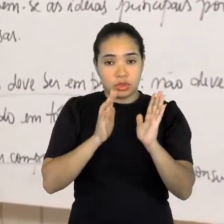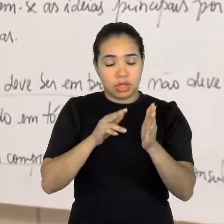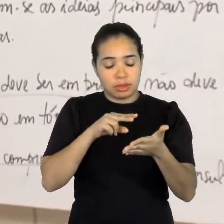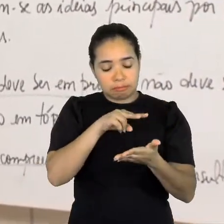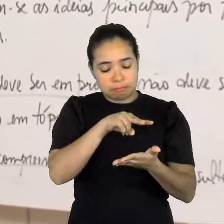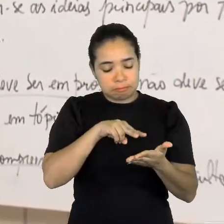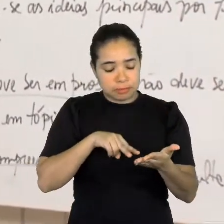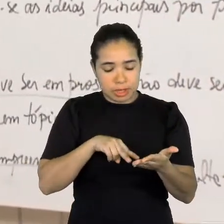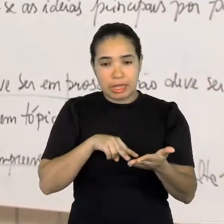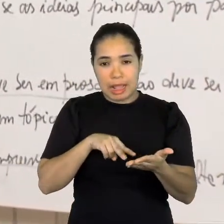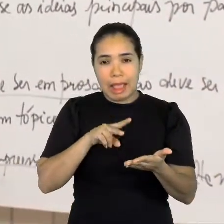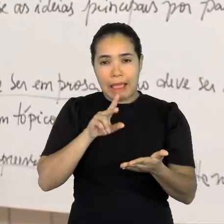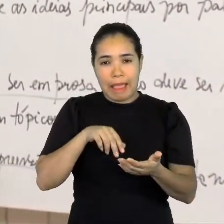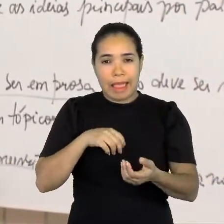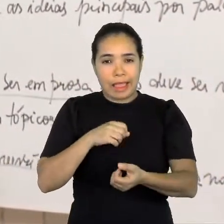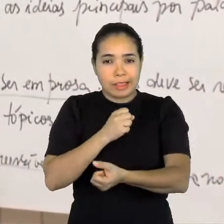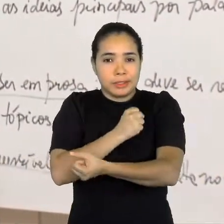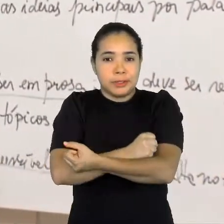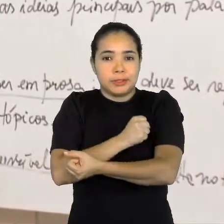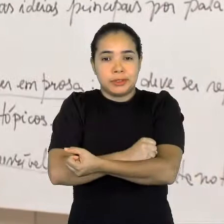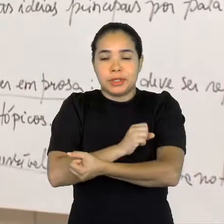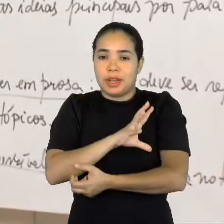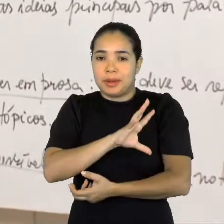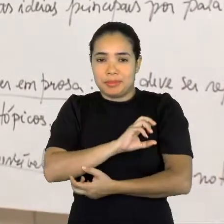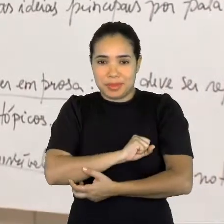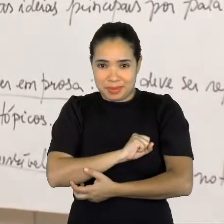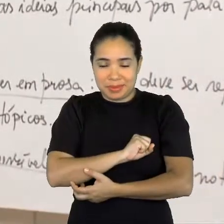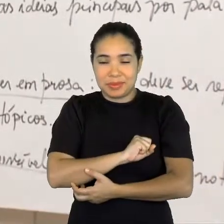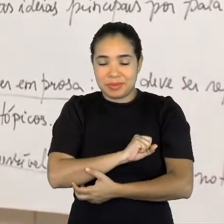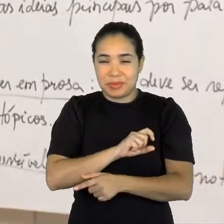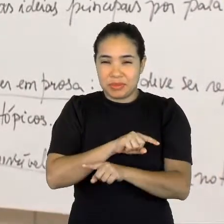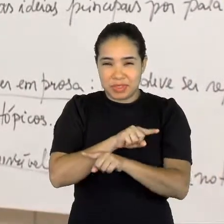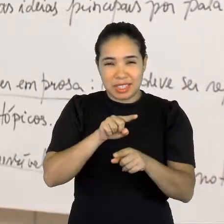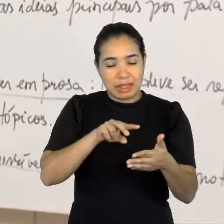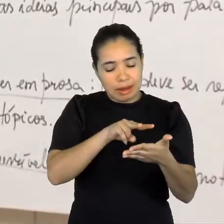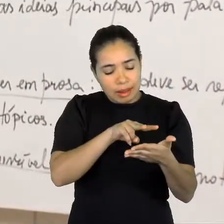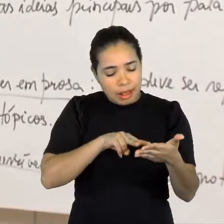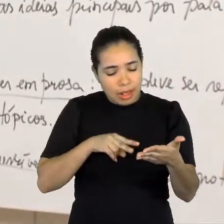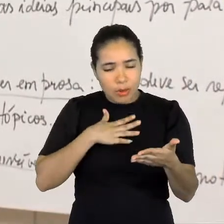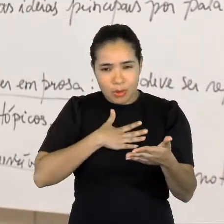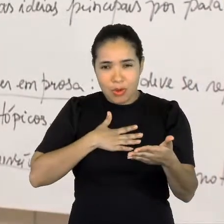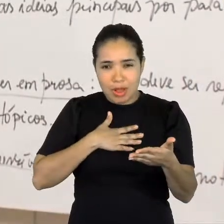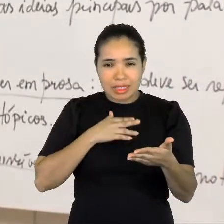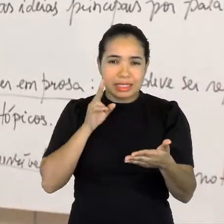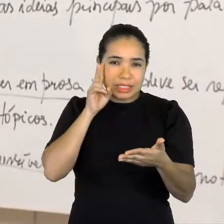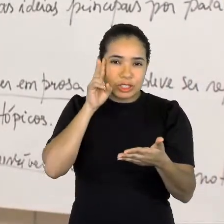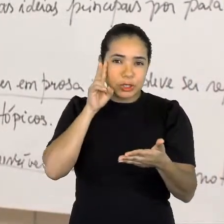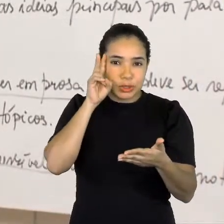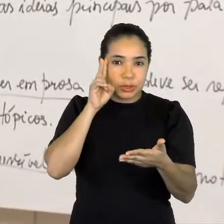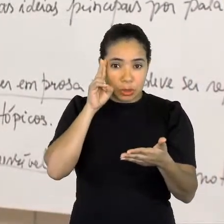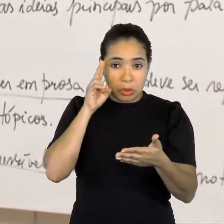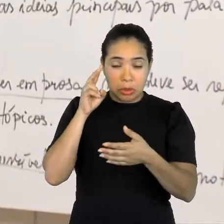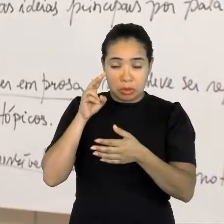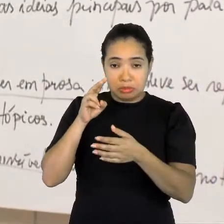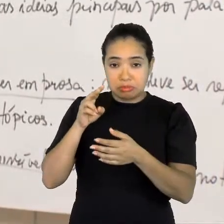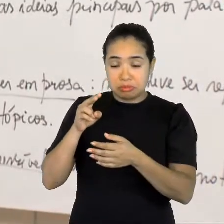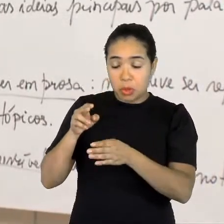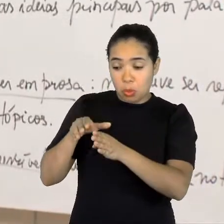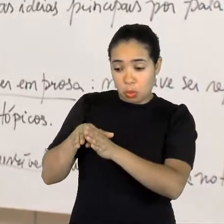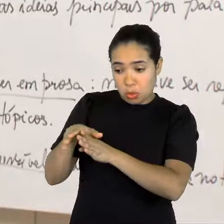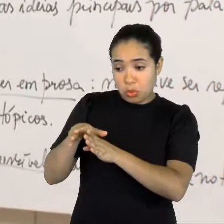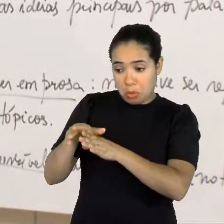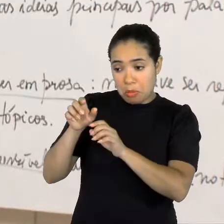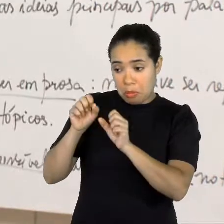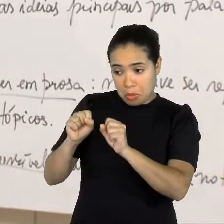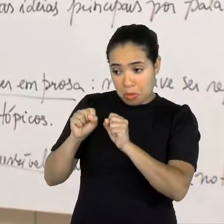A Droga do Amor. E aí, vocês já leram, gostaram da história, se interessaram, indicariam para alguém ler? É